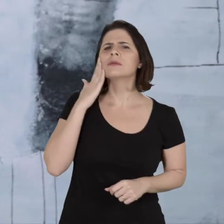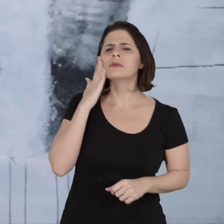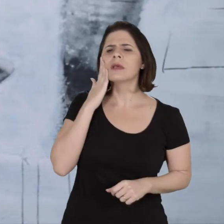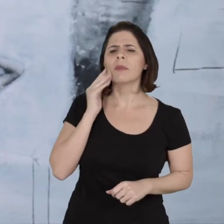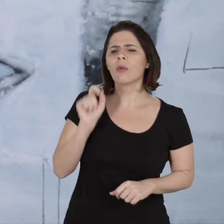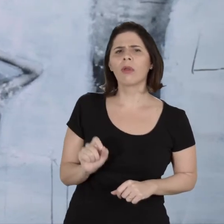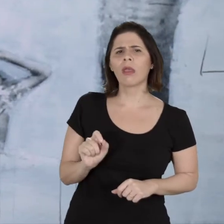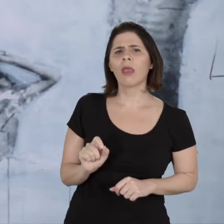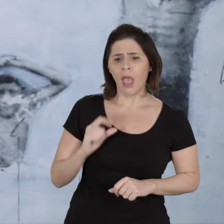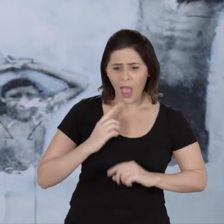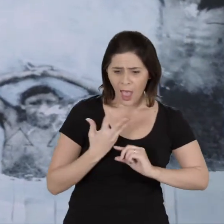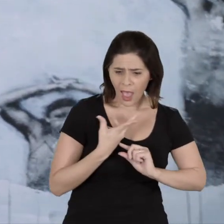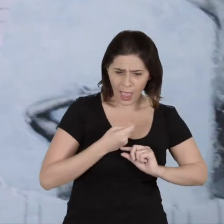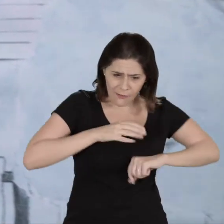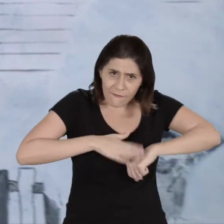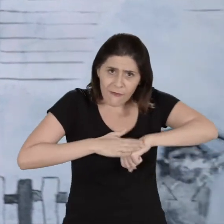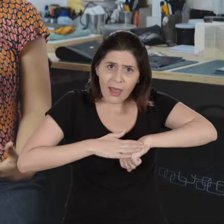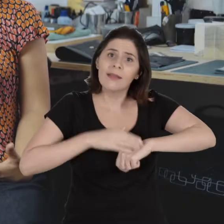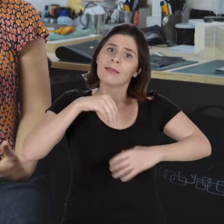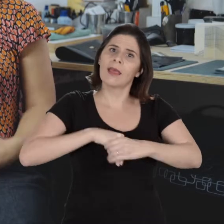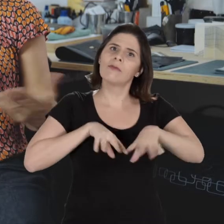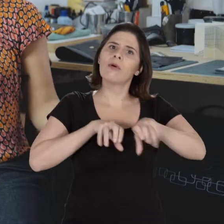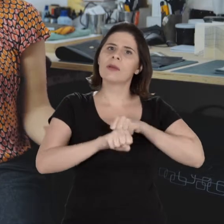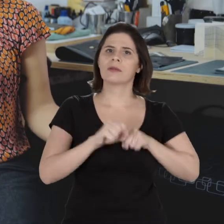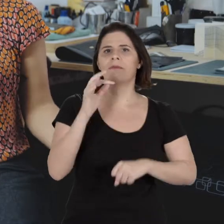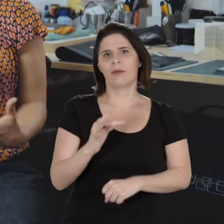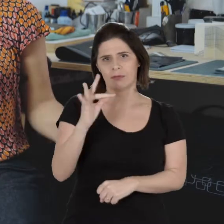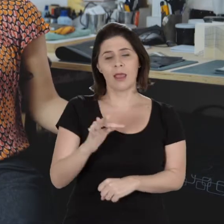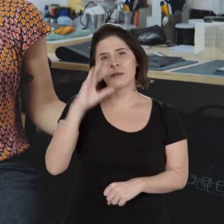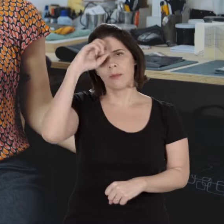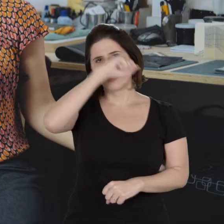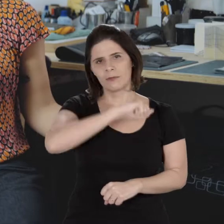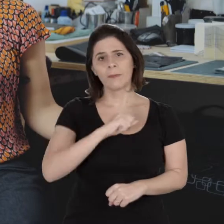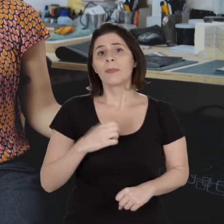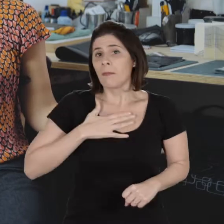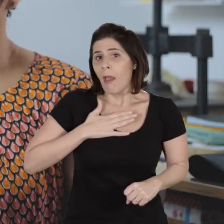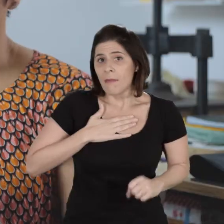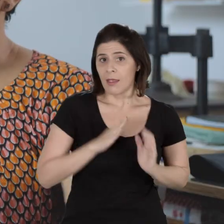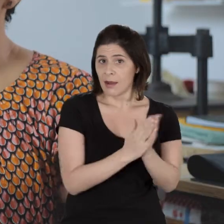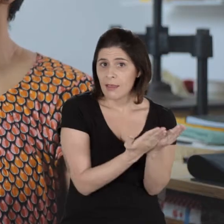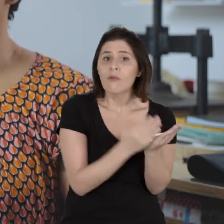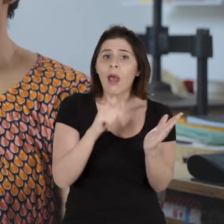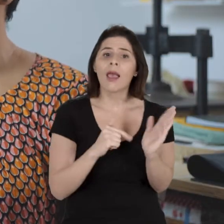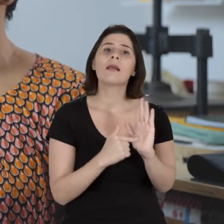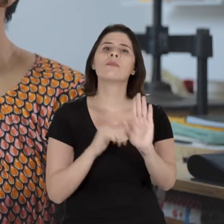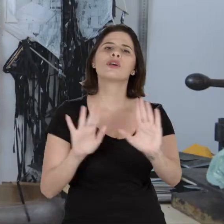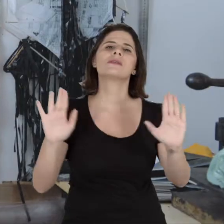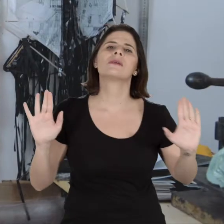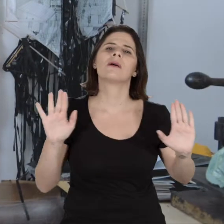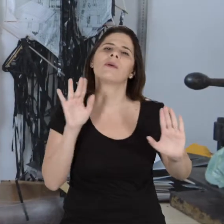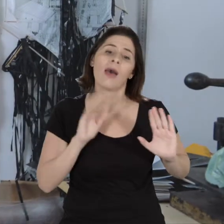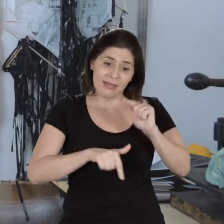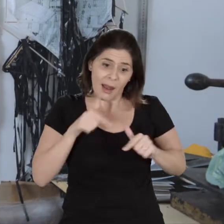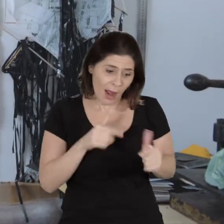artista a partir da minha formação na faculdade. Para mim, um livro é um espaço de exposição. Meu trabalho tá todo ali, eu